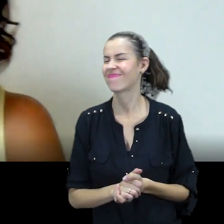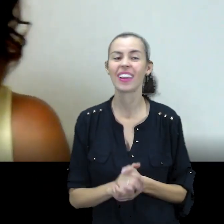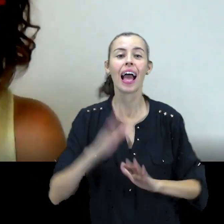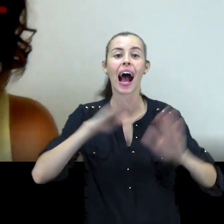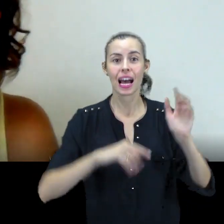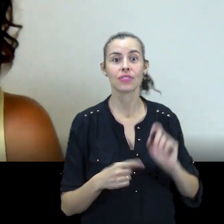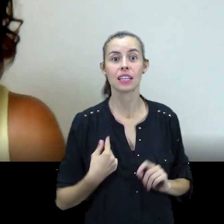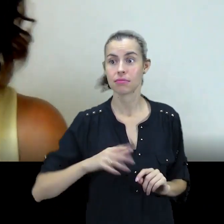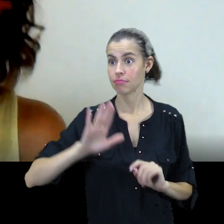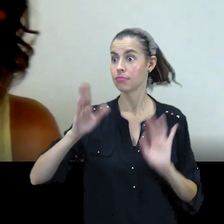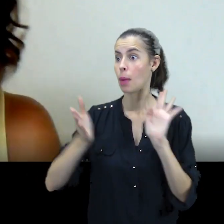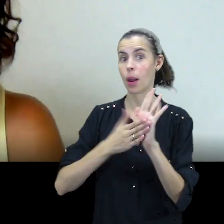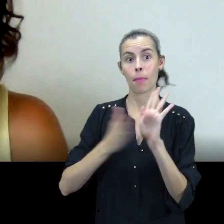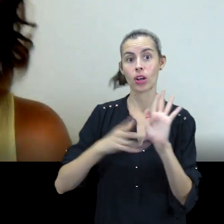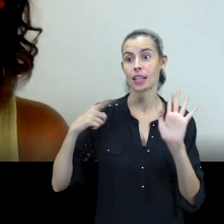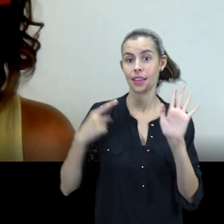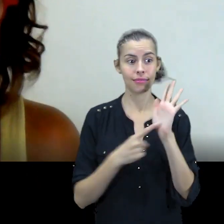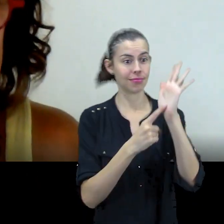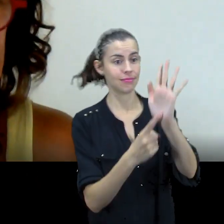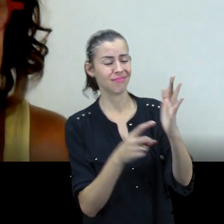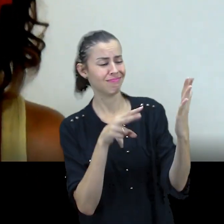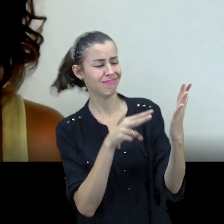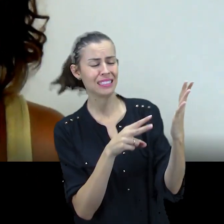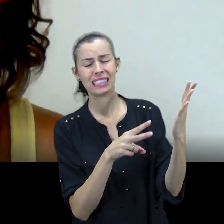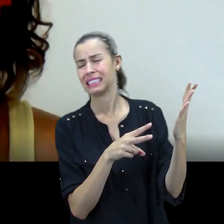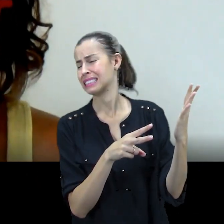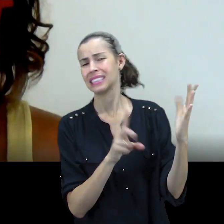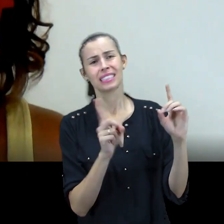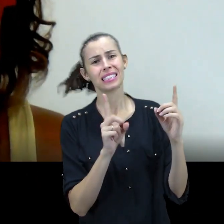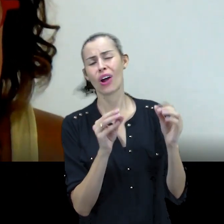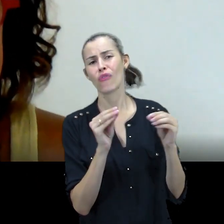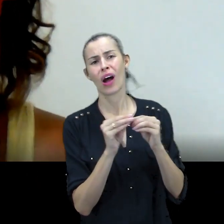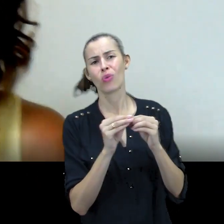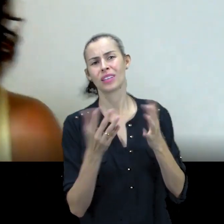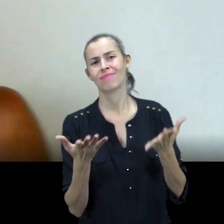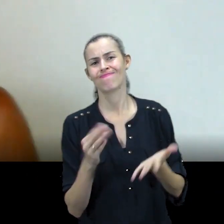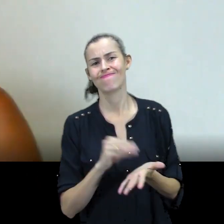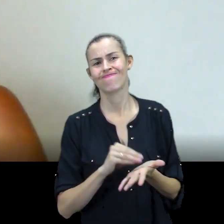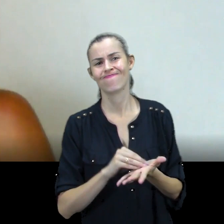ser começado e reiniciado e repetido o tempo todo, né? Talvez a professora Luísa consiga